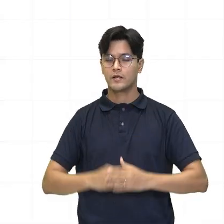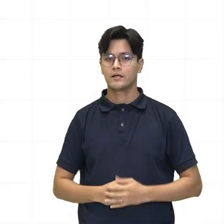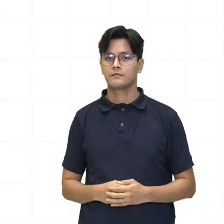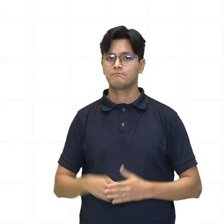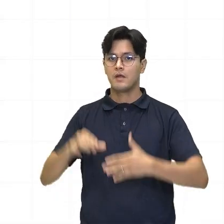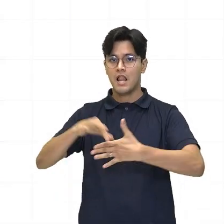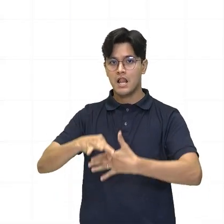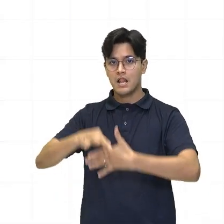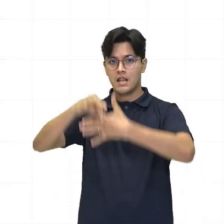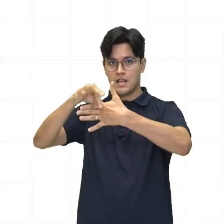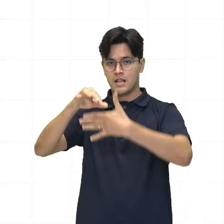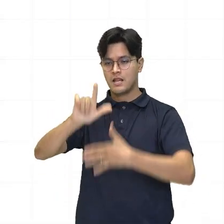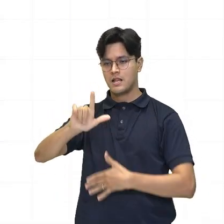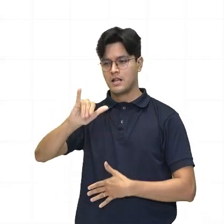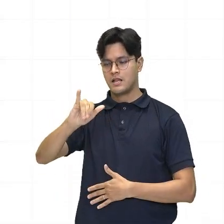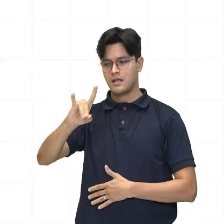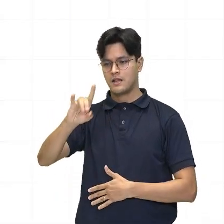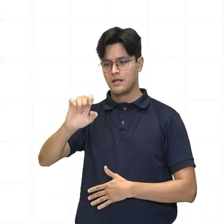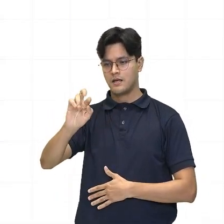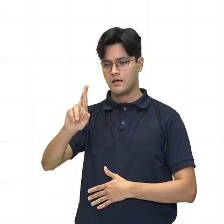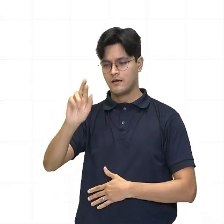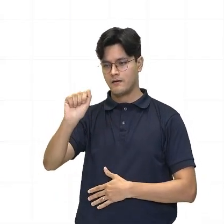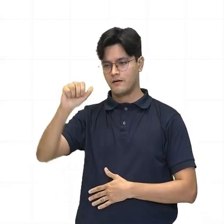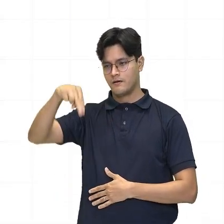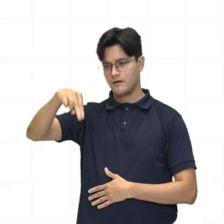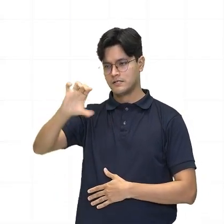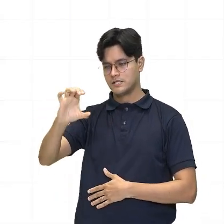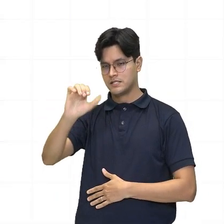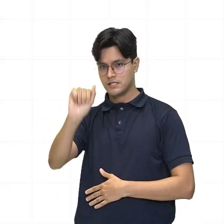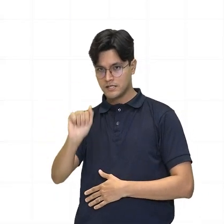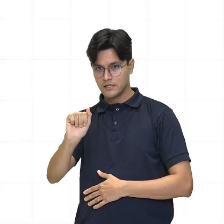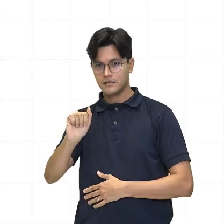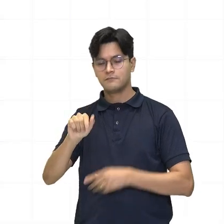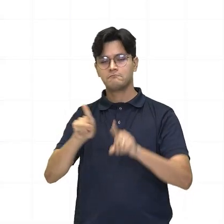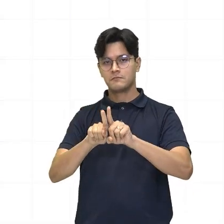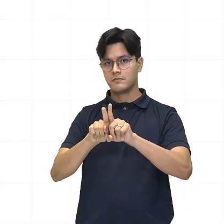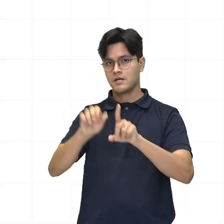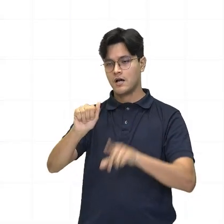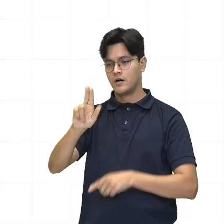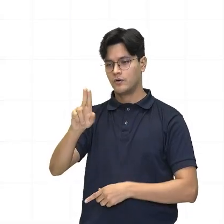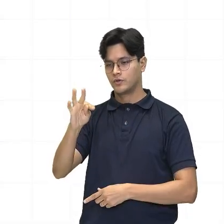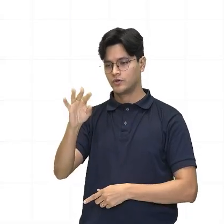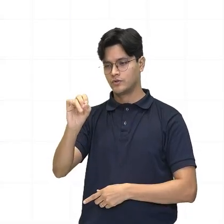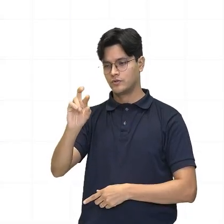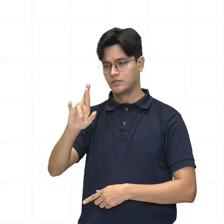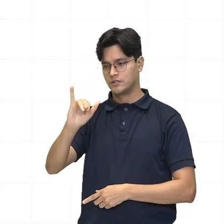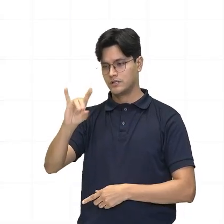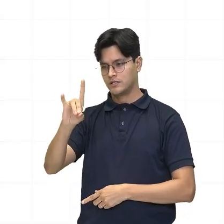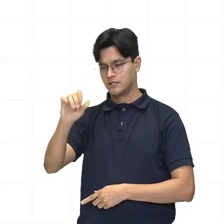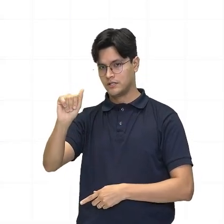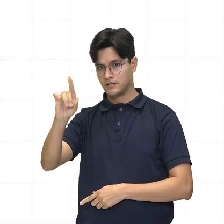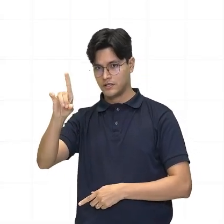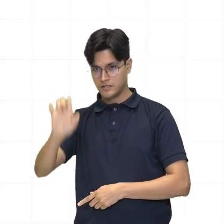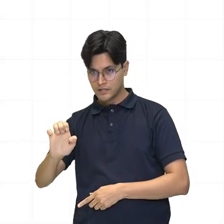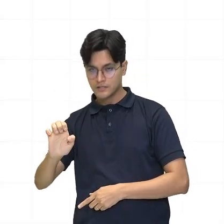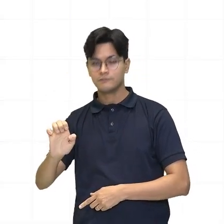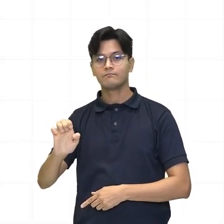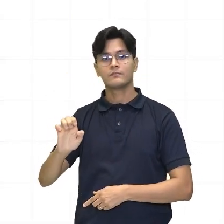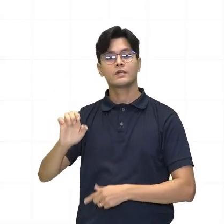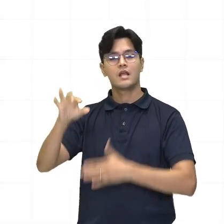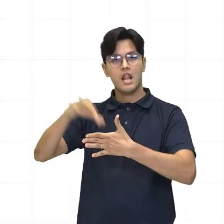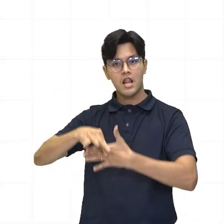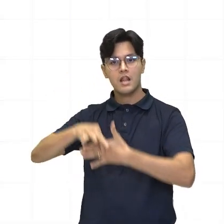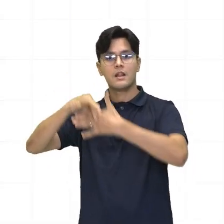da autoridade religiosa, ela vem sendo debatido, vem sendo definido, vem sendo atualizado, vem